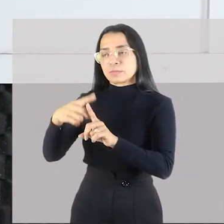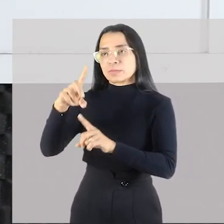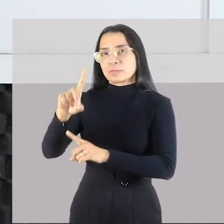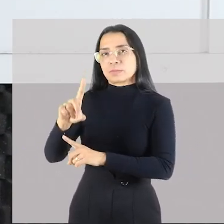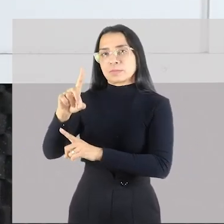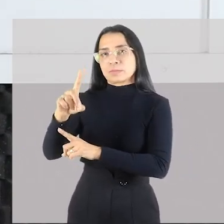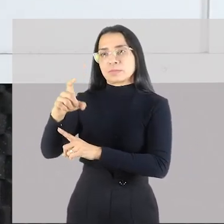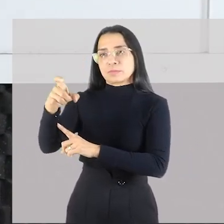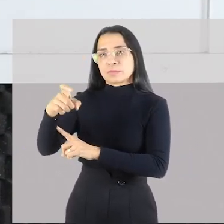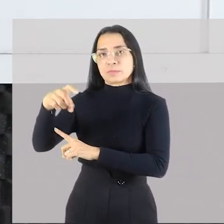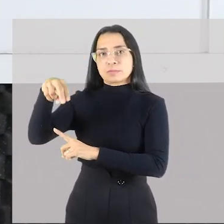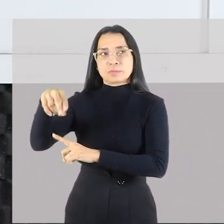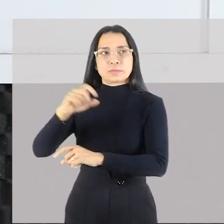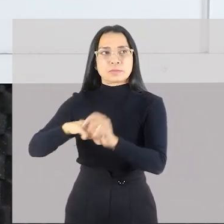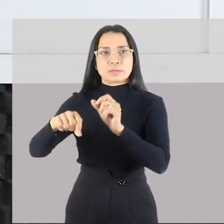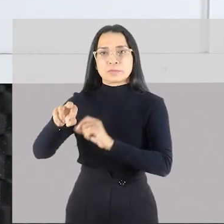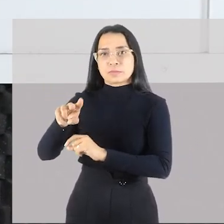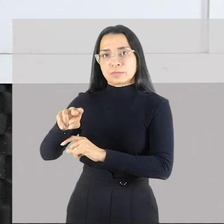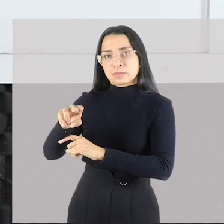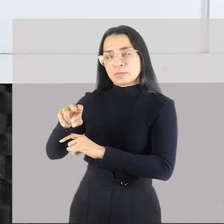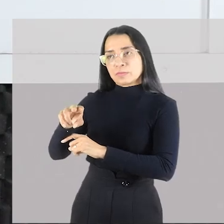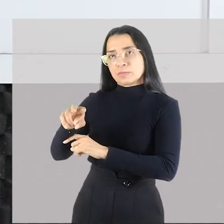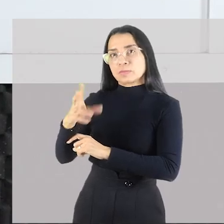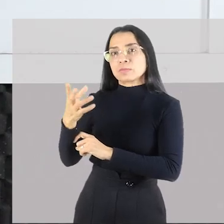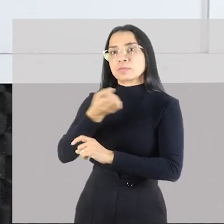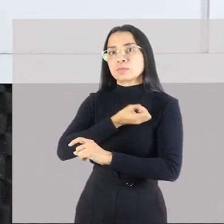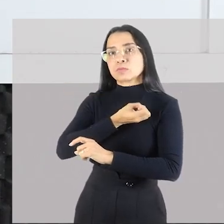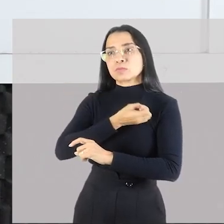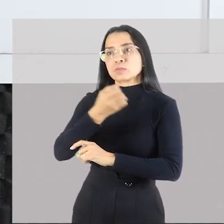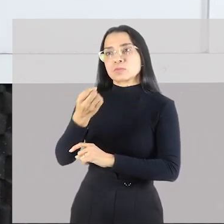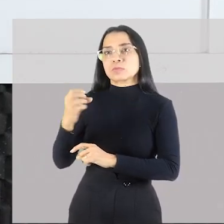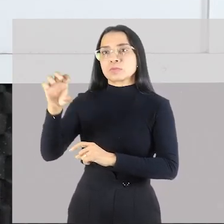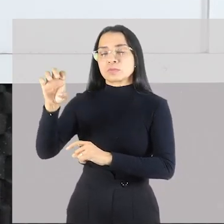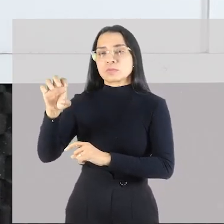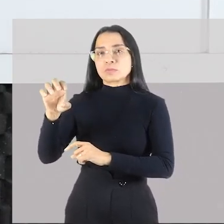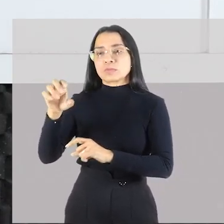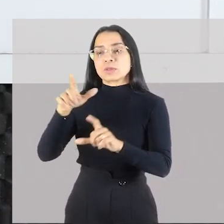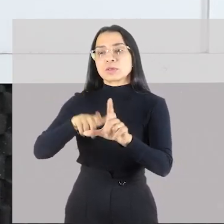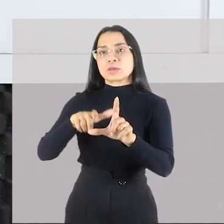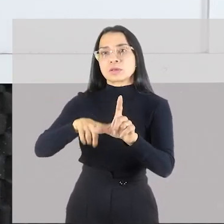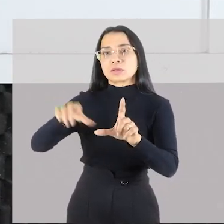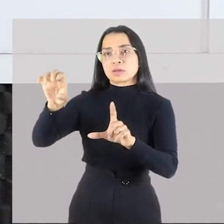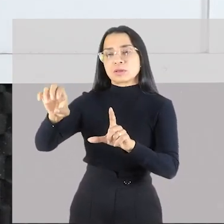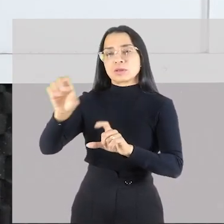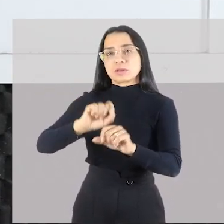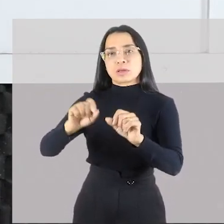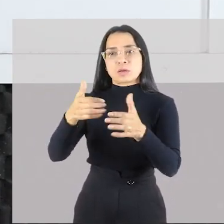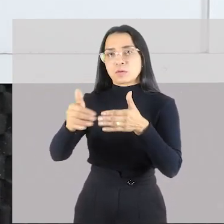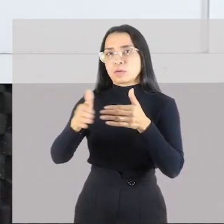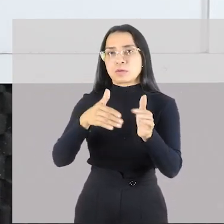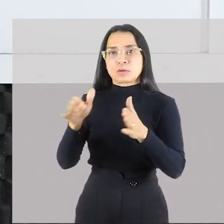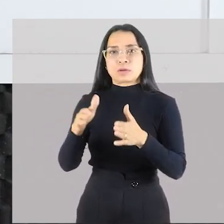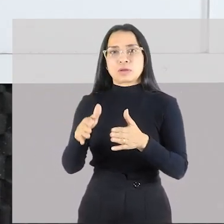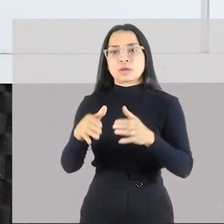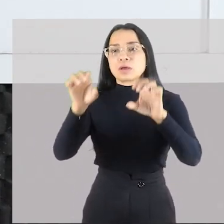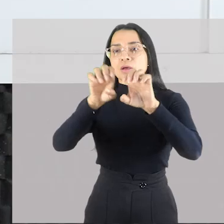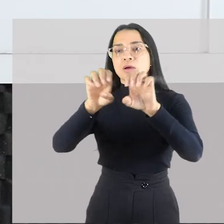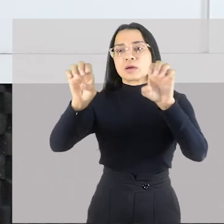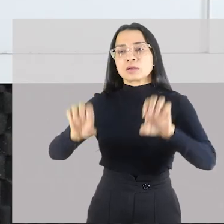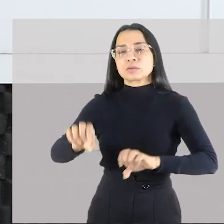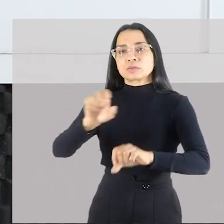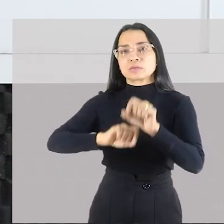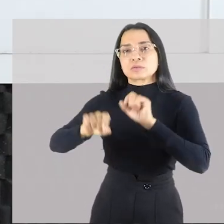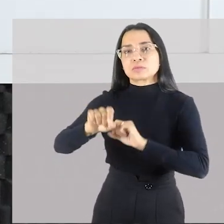valor E qualquer. Tá? Isso aqui é uma estrutura, né? Esse A, esse B, esse